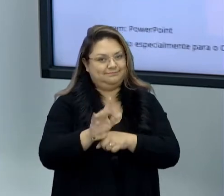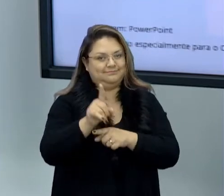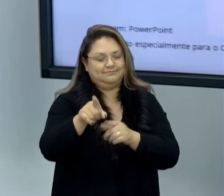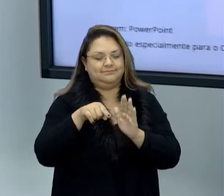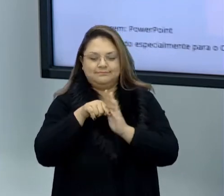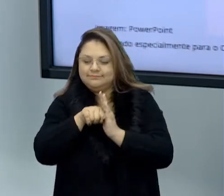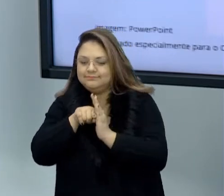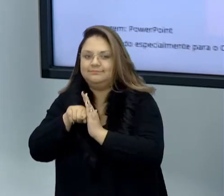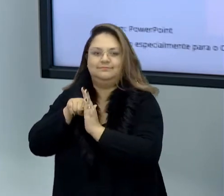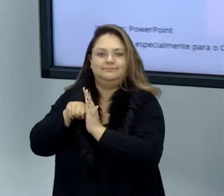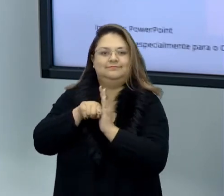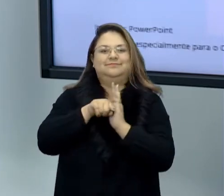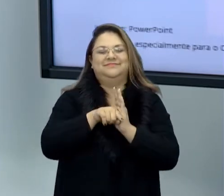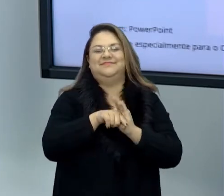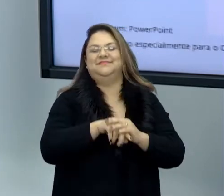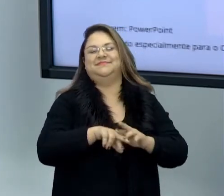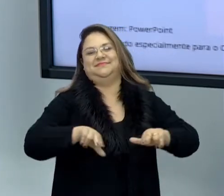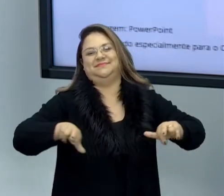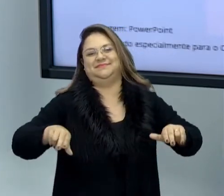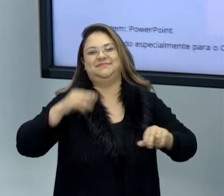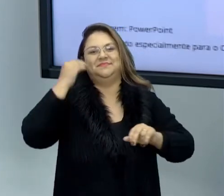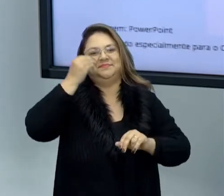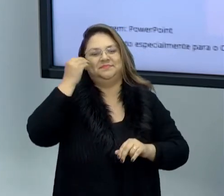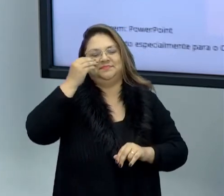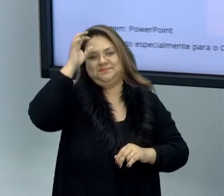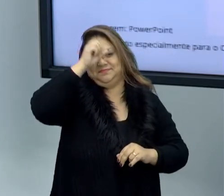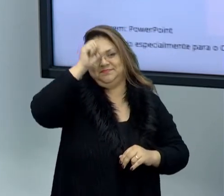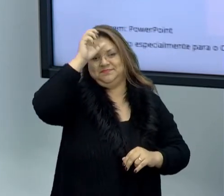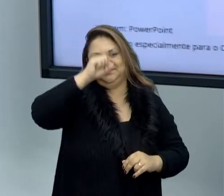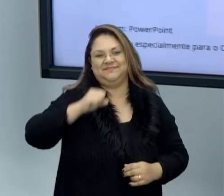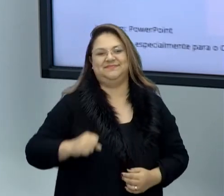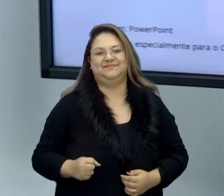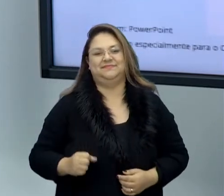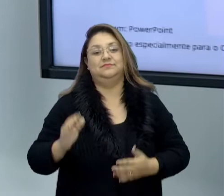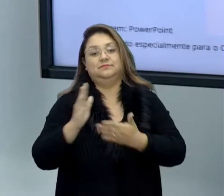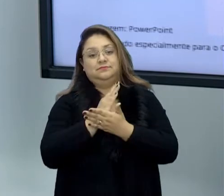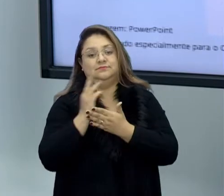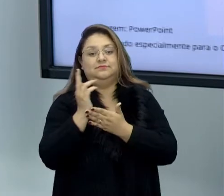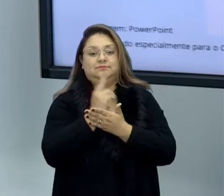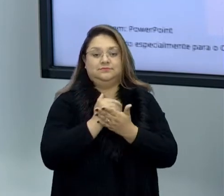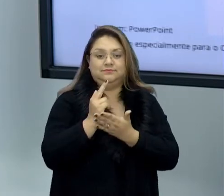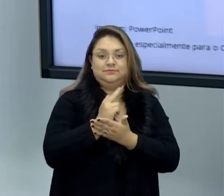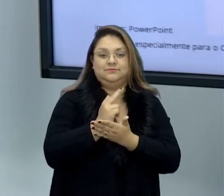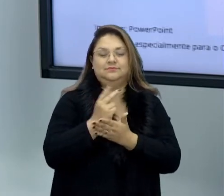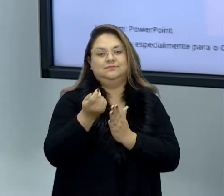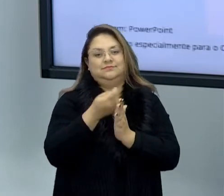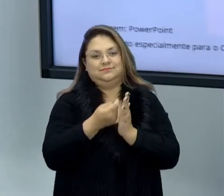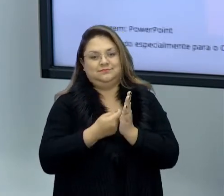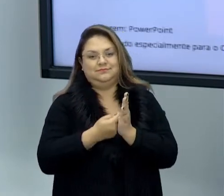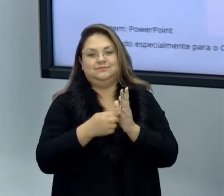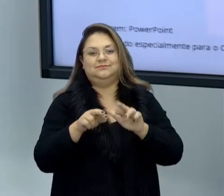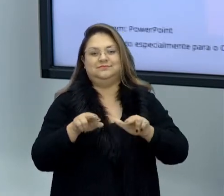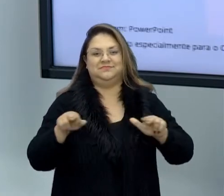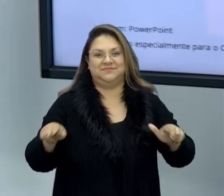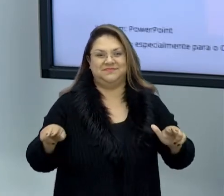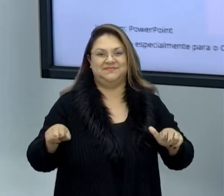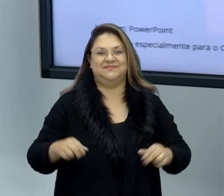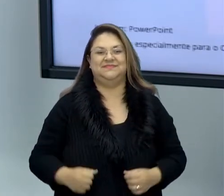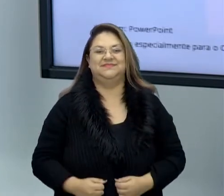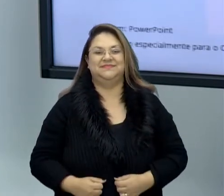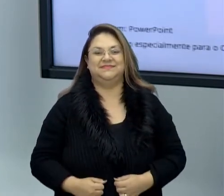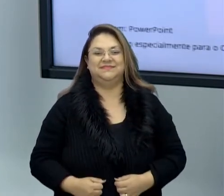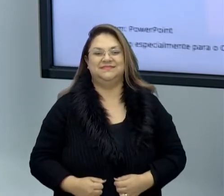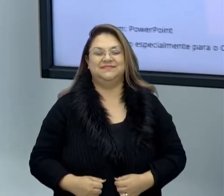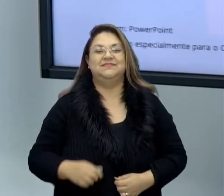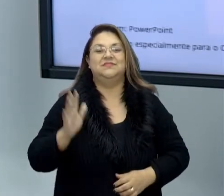que ajuda no nosso conhecimento. Tem gente que até desenha, né? Comentei do diário aí da Marie Curie,